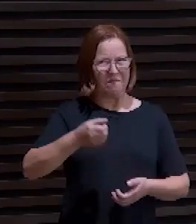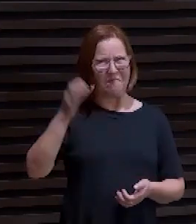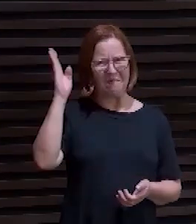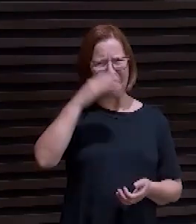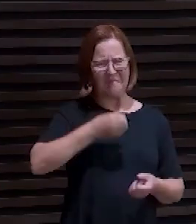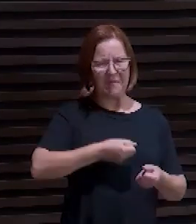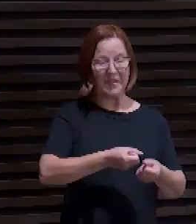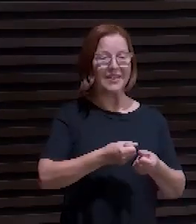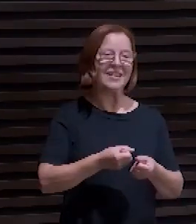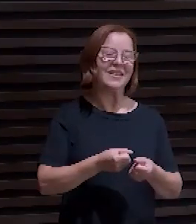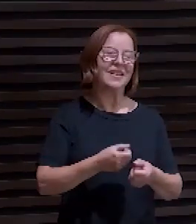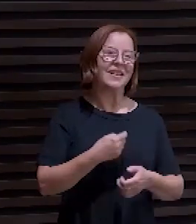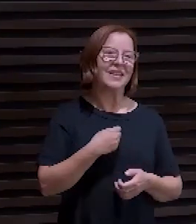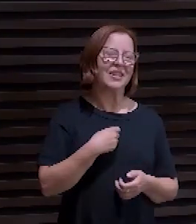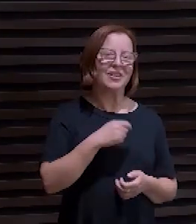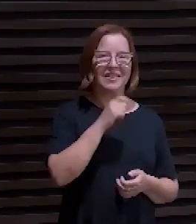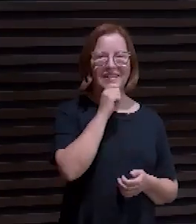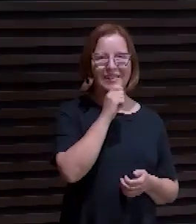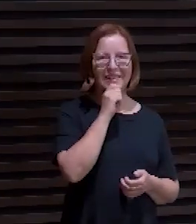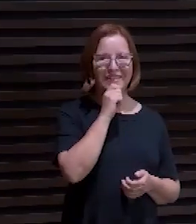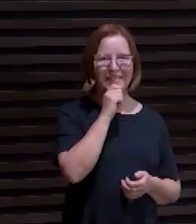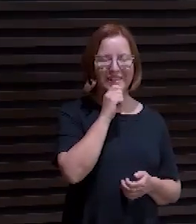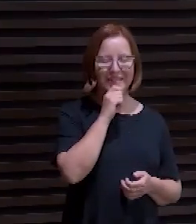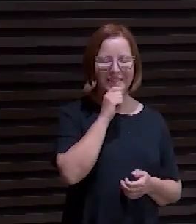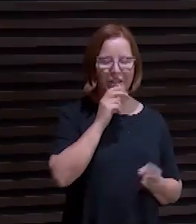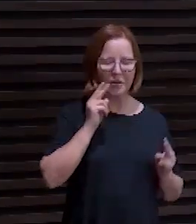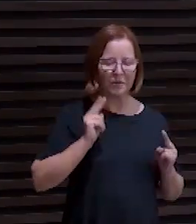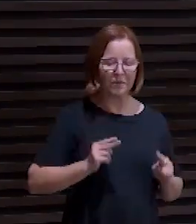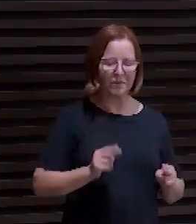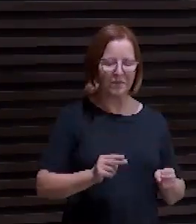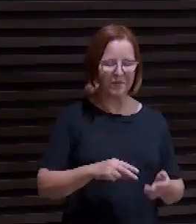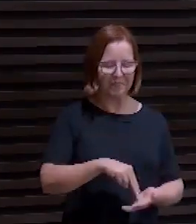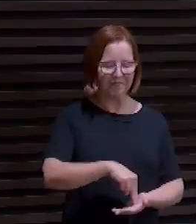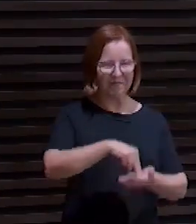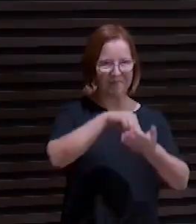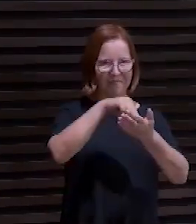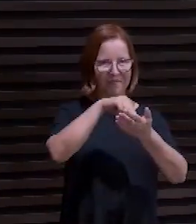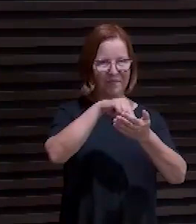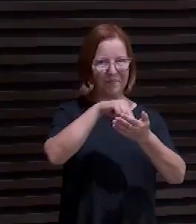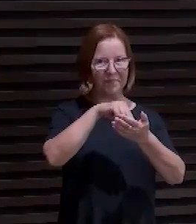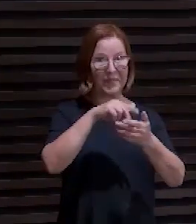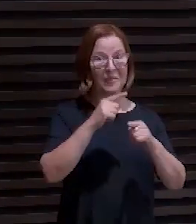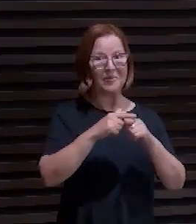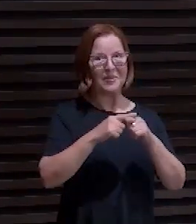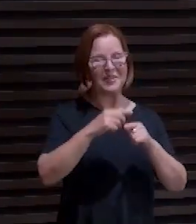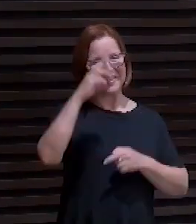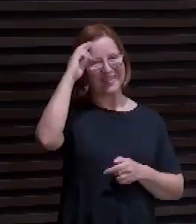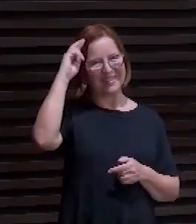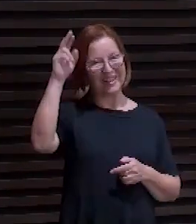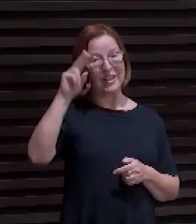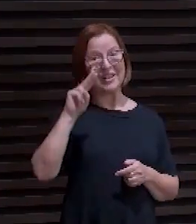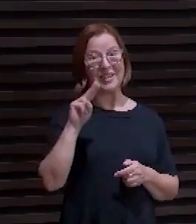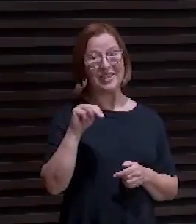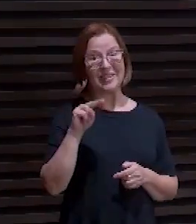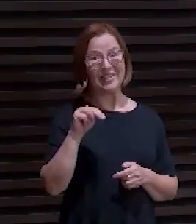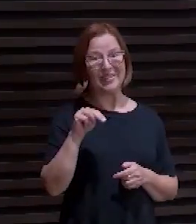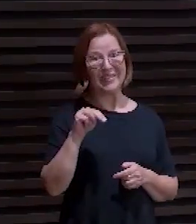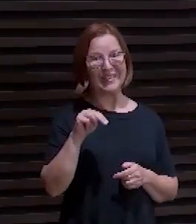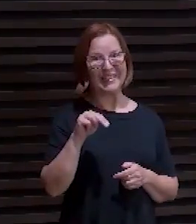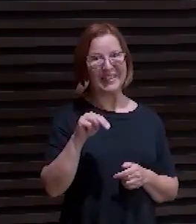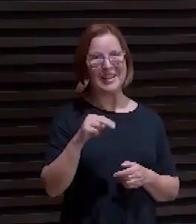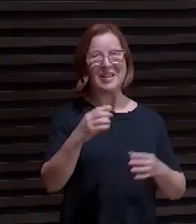tentações, eu ainda permaneço sustentado, porque Ele nunca me